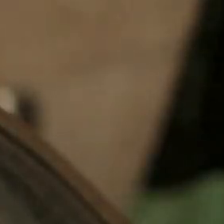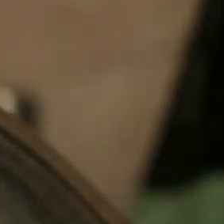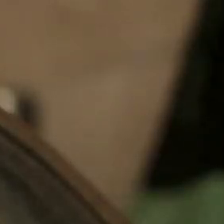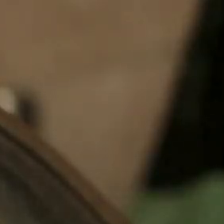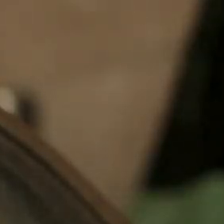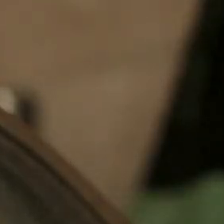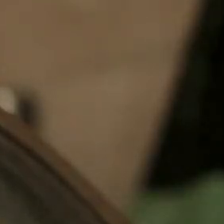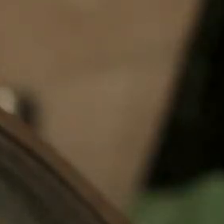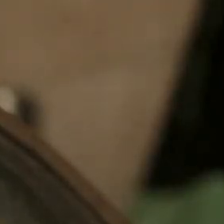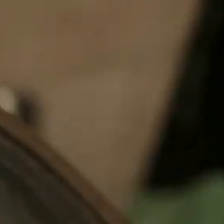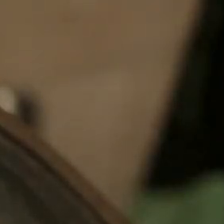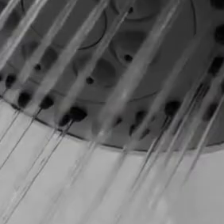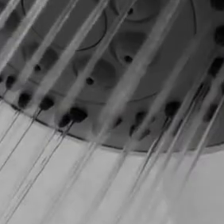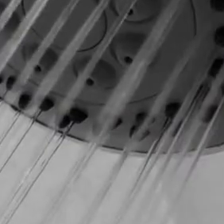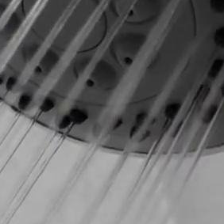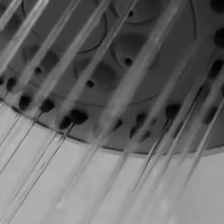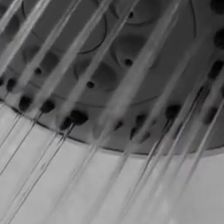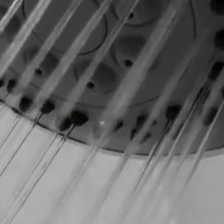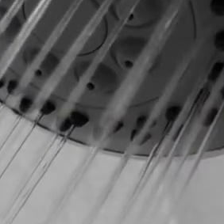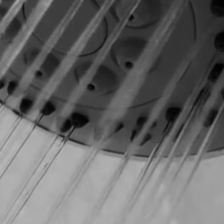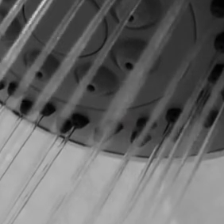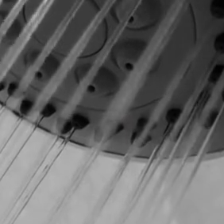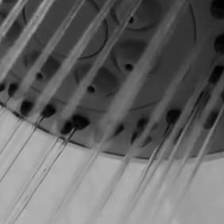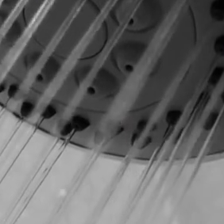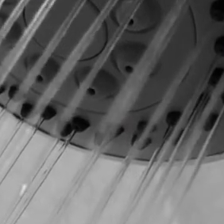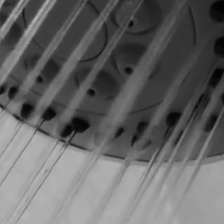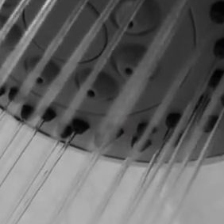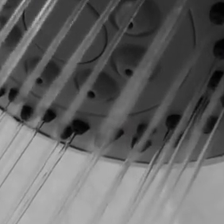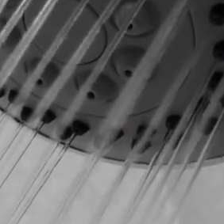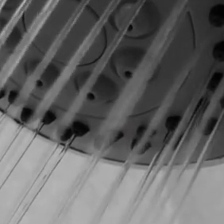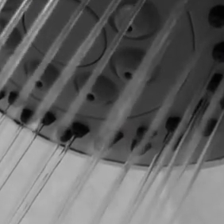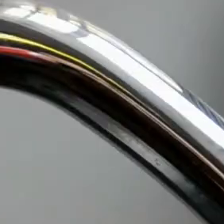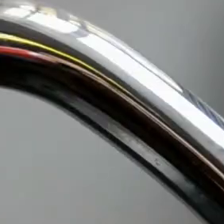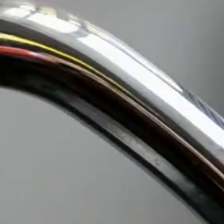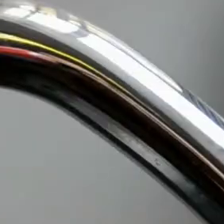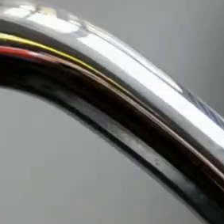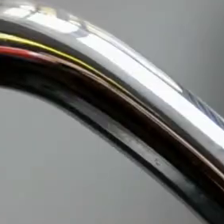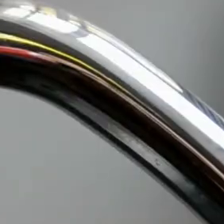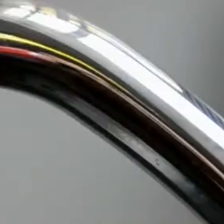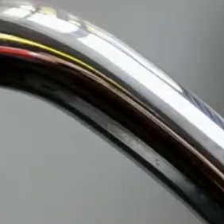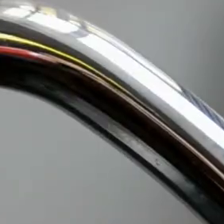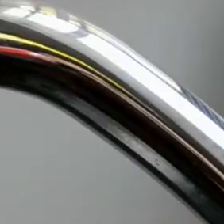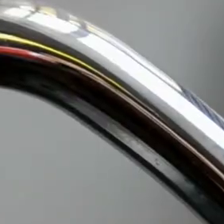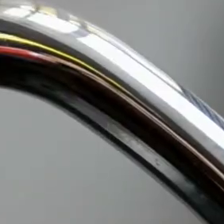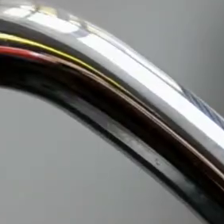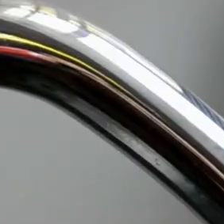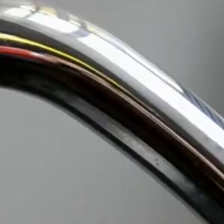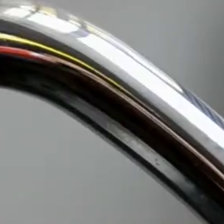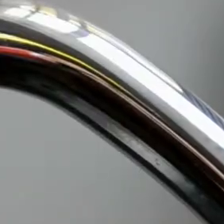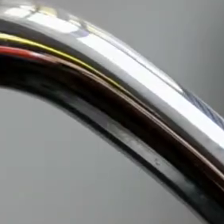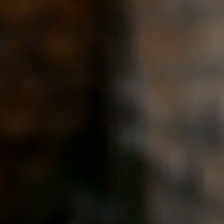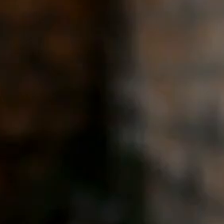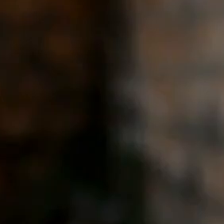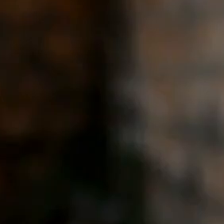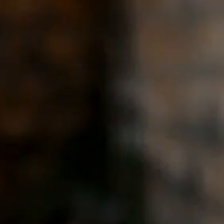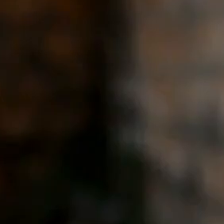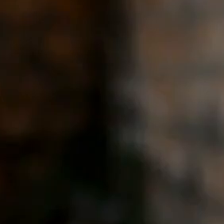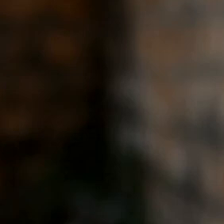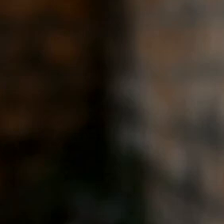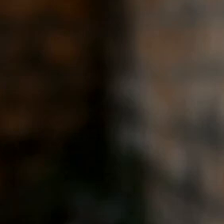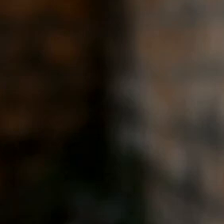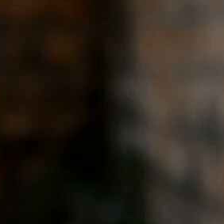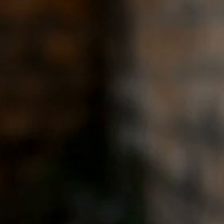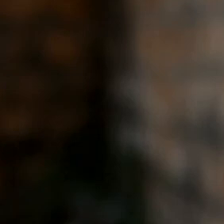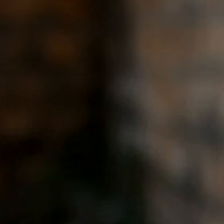não estiverem sendo usadas. Desligue o chuveiro para se ensaboar. Evite pingos e vazamentos em encanamentos, torneiras